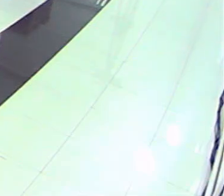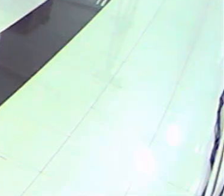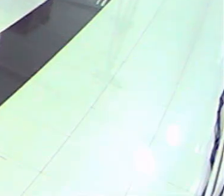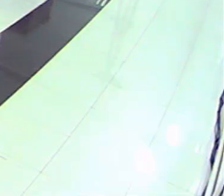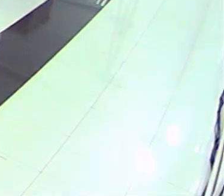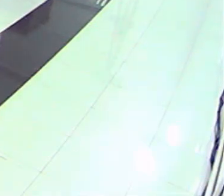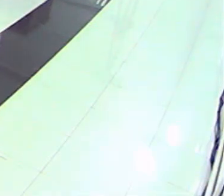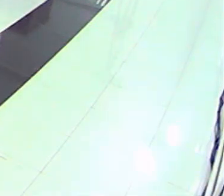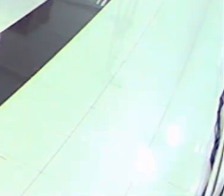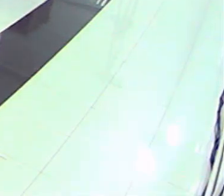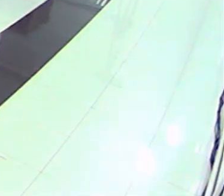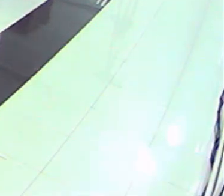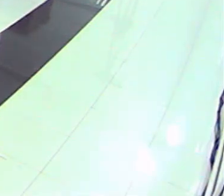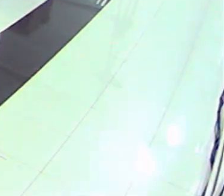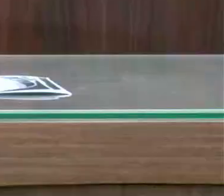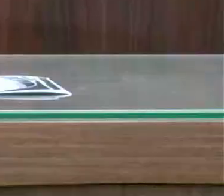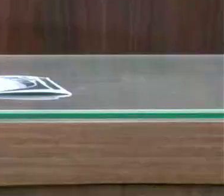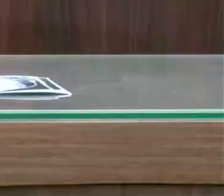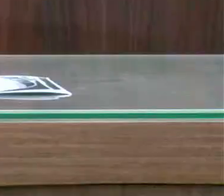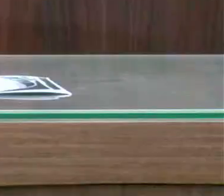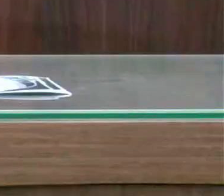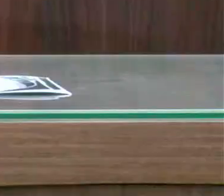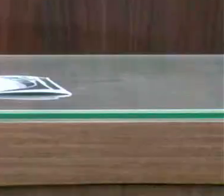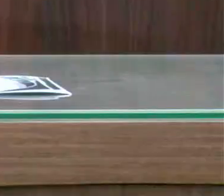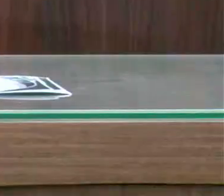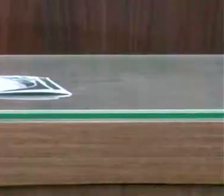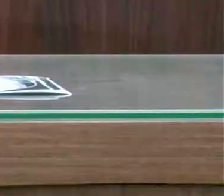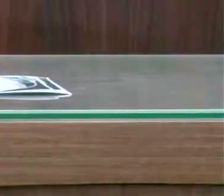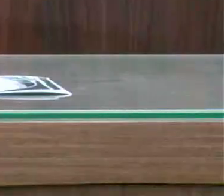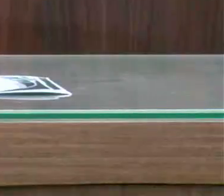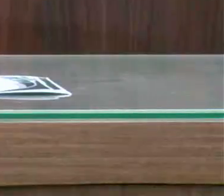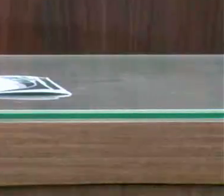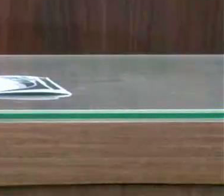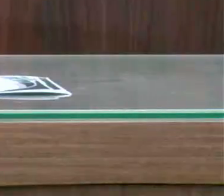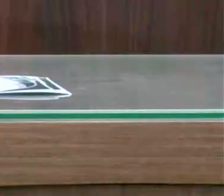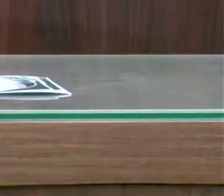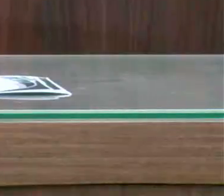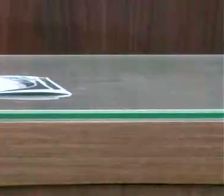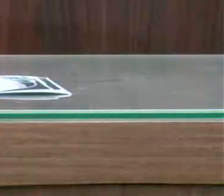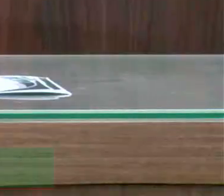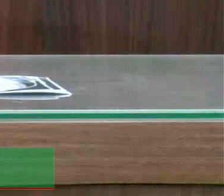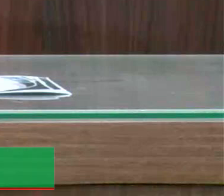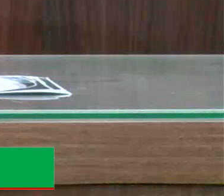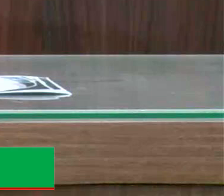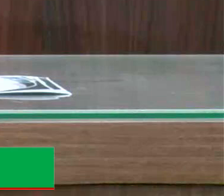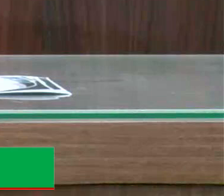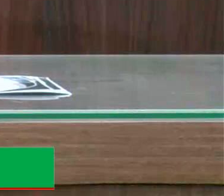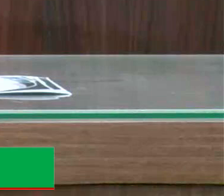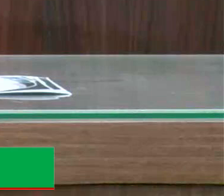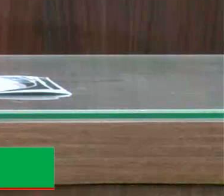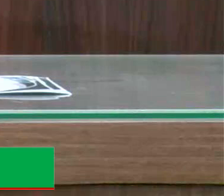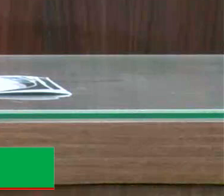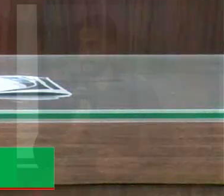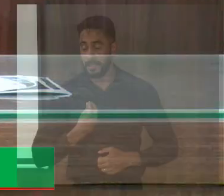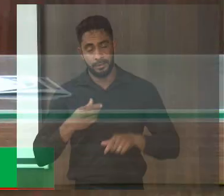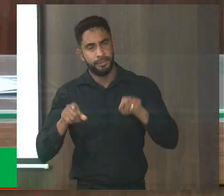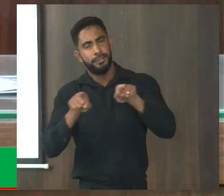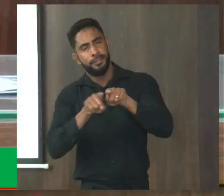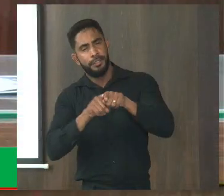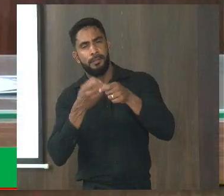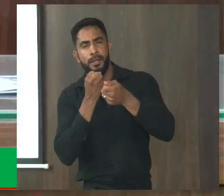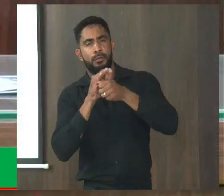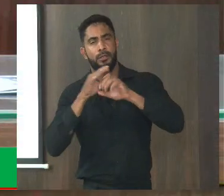Boa noite. Boa noite, minha mesa diretora. Boa noite, meu departamento jurídico presente. Boa noite a todos